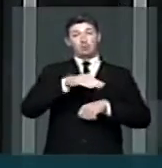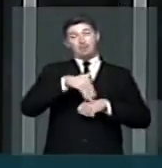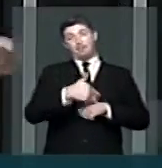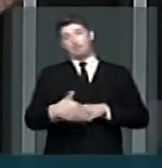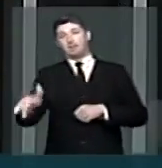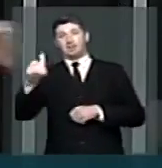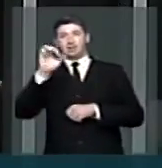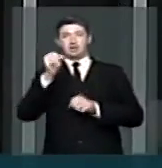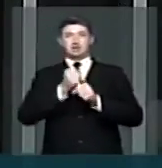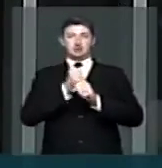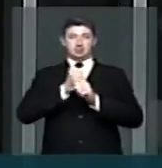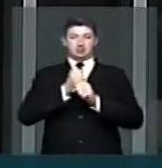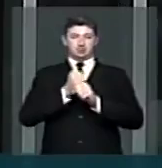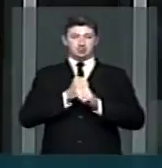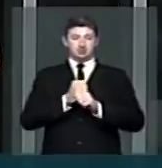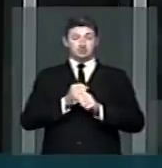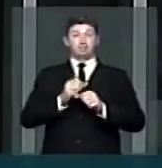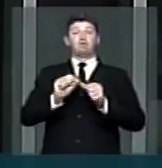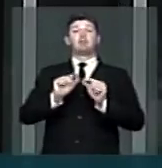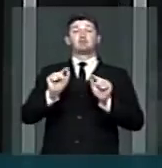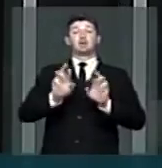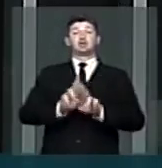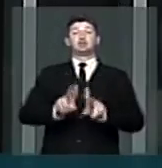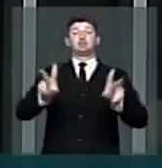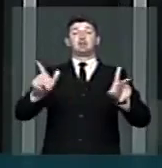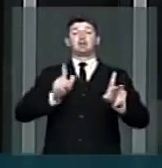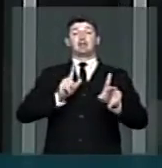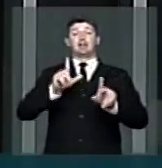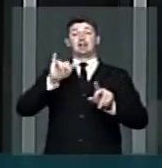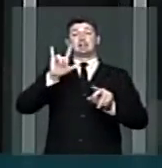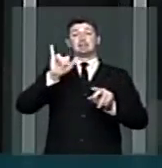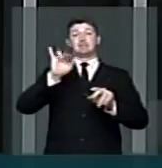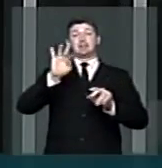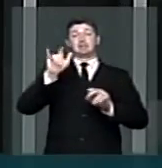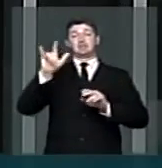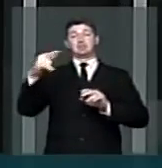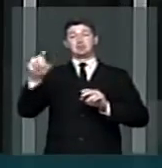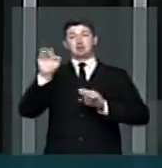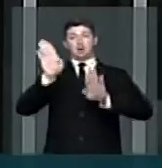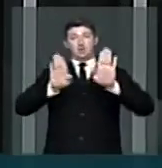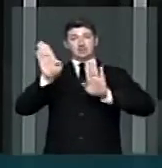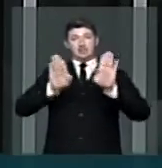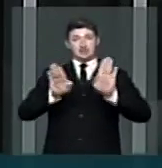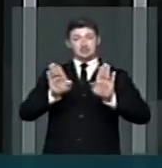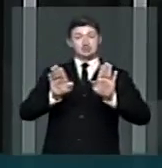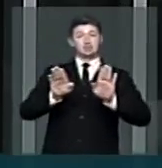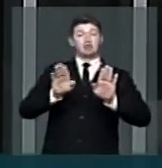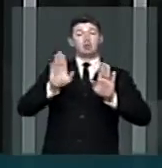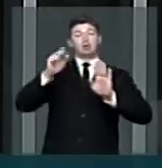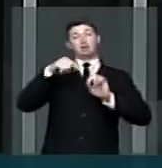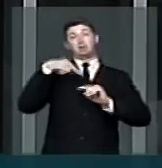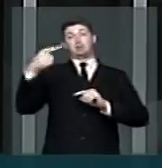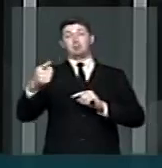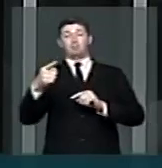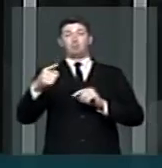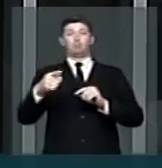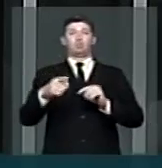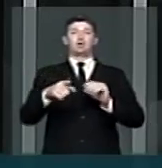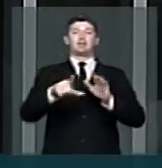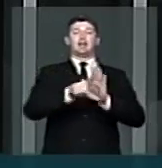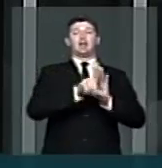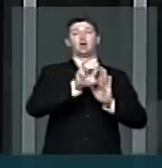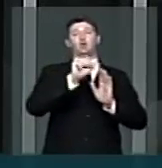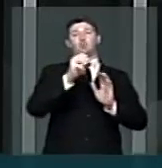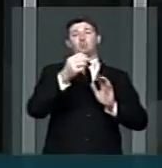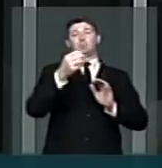anos. Criou a distinção de quem tem licitação após a edição da Lei 8.630, que passa a ter um legítimo